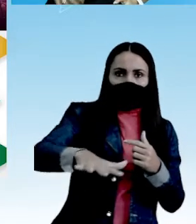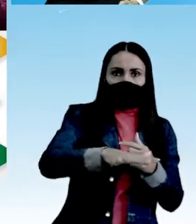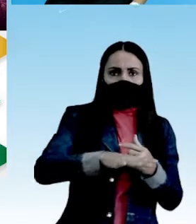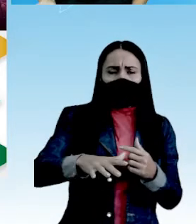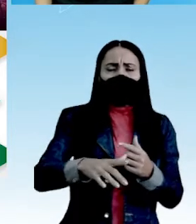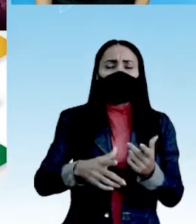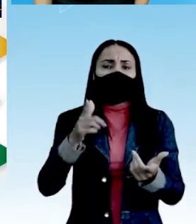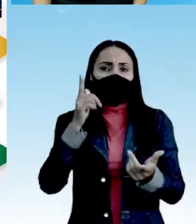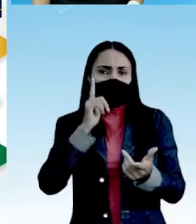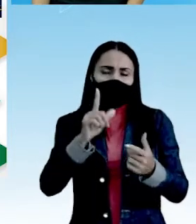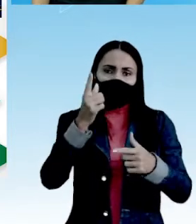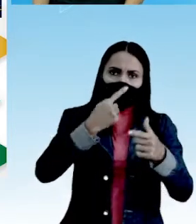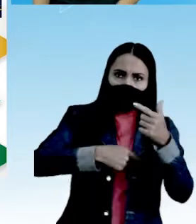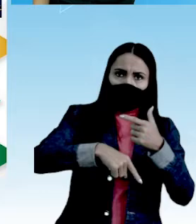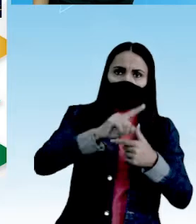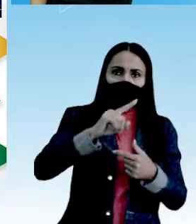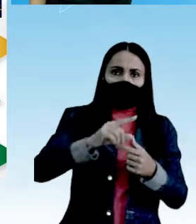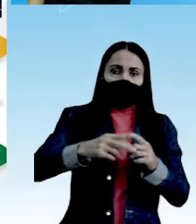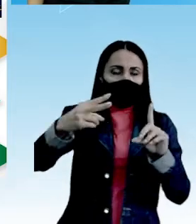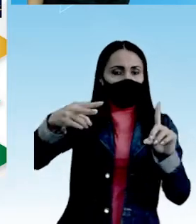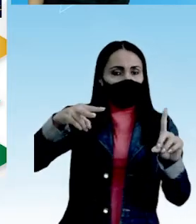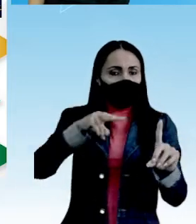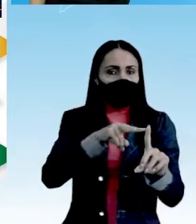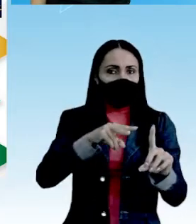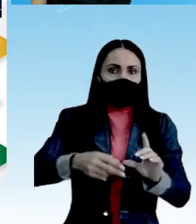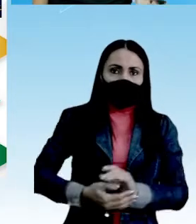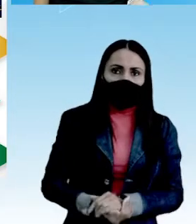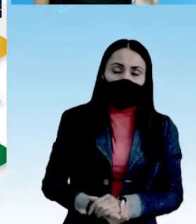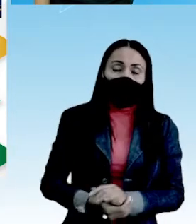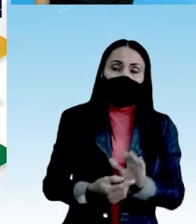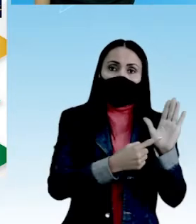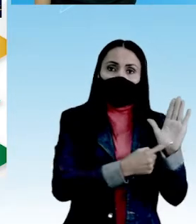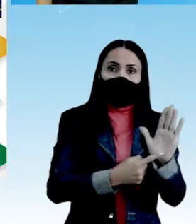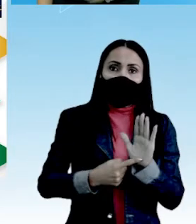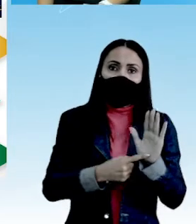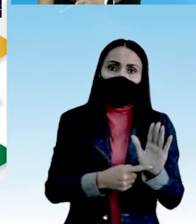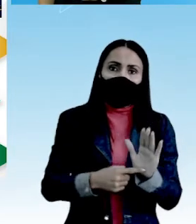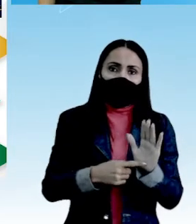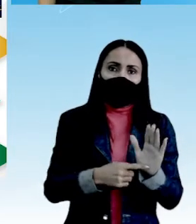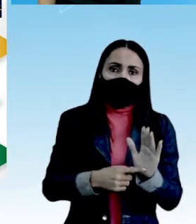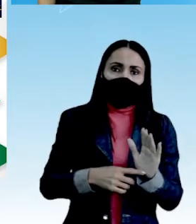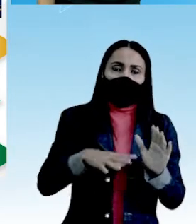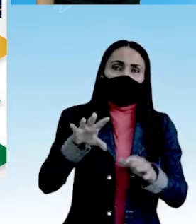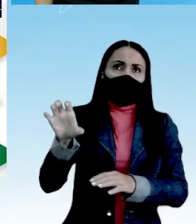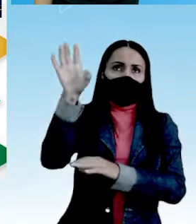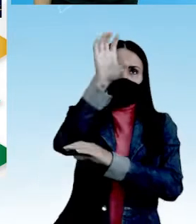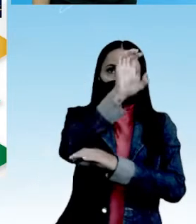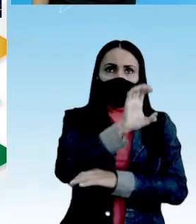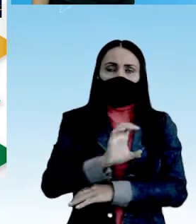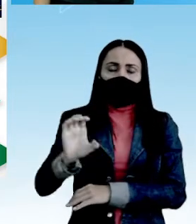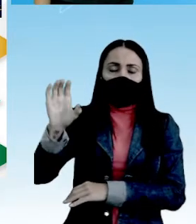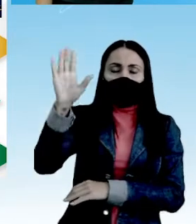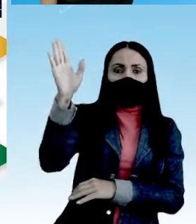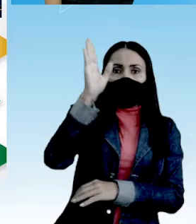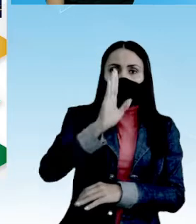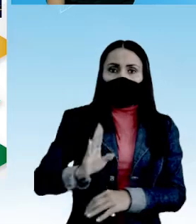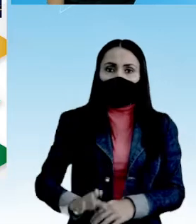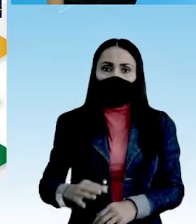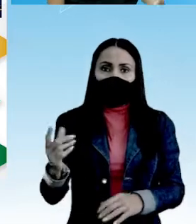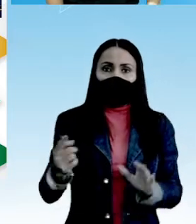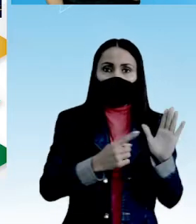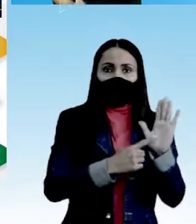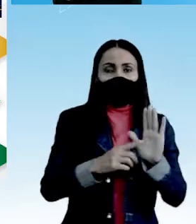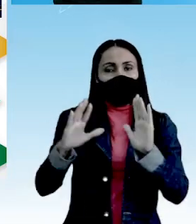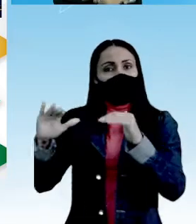espaço, ganhou bastante notoriedade. Né? Além de já ter se apresentado em todo o Brasil, ela também tem no seu currículo apresentações